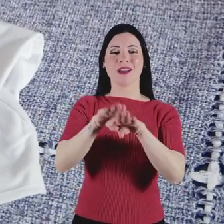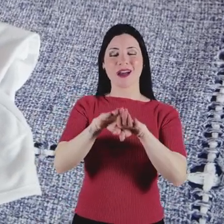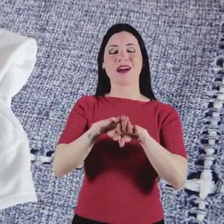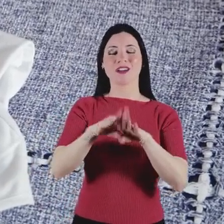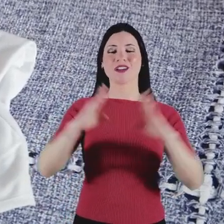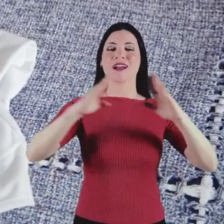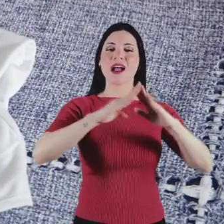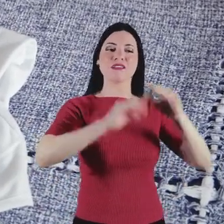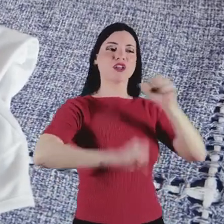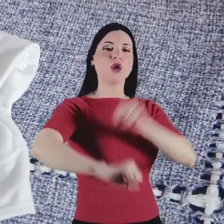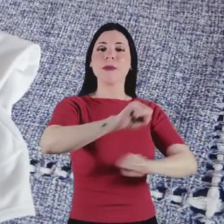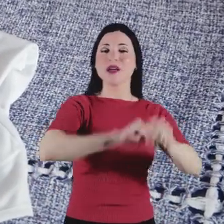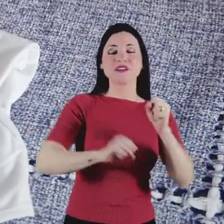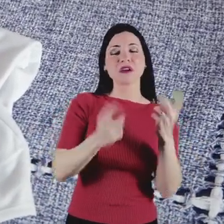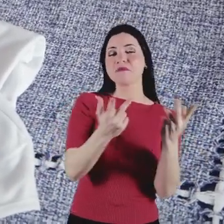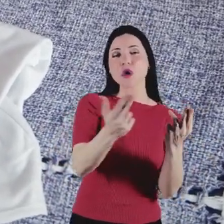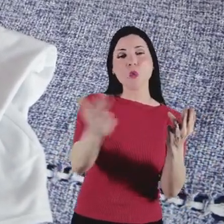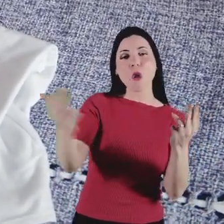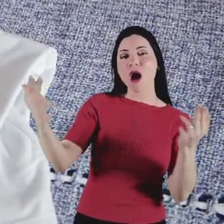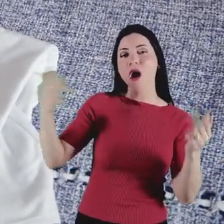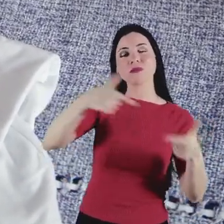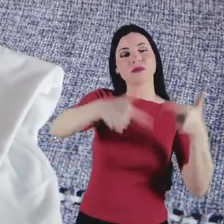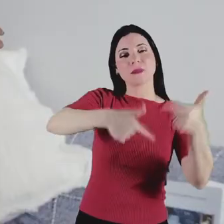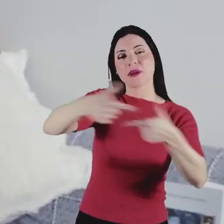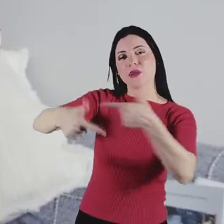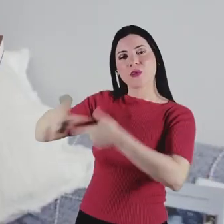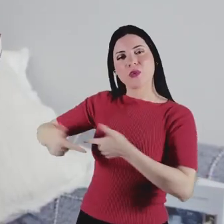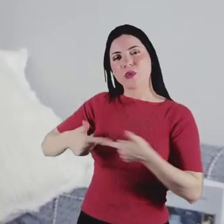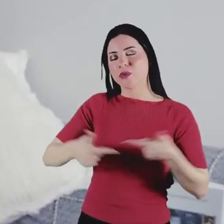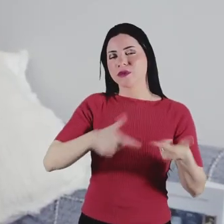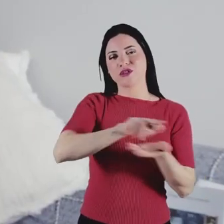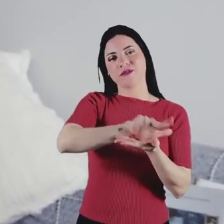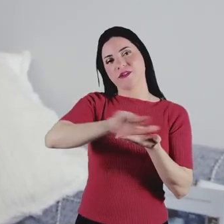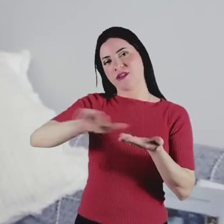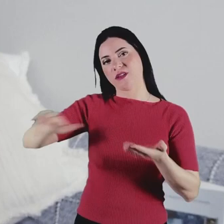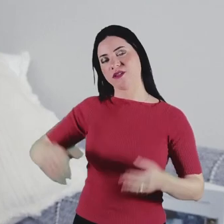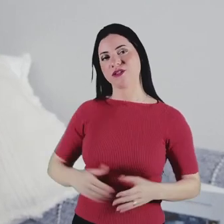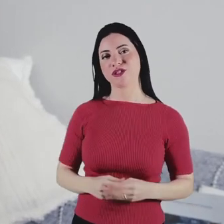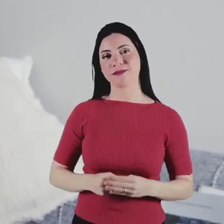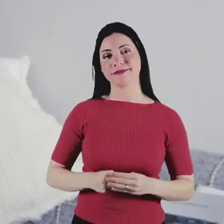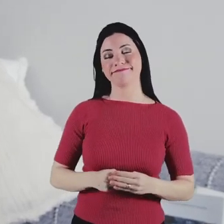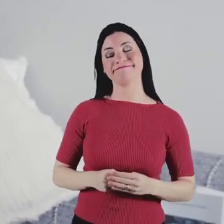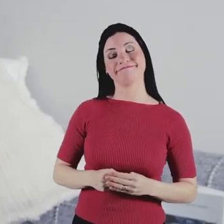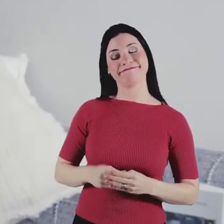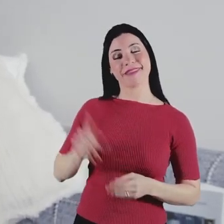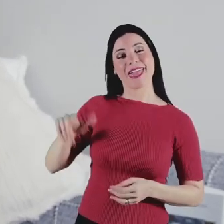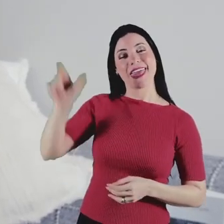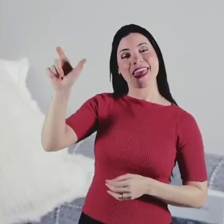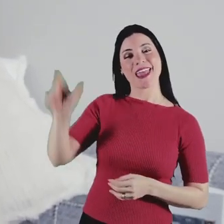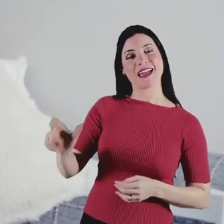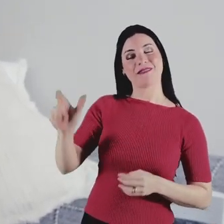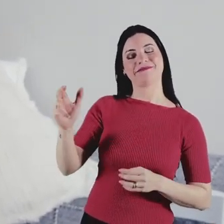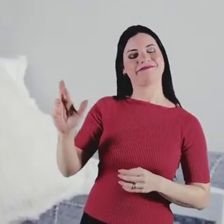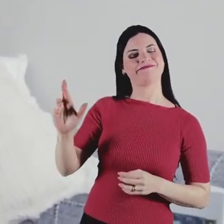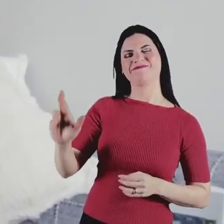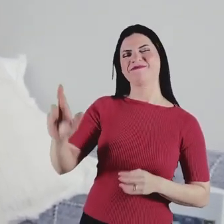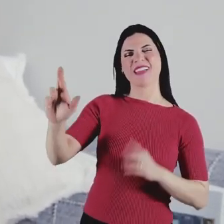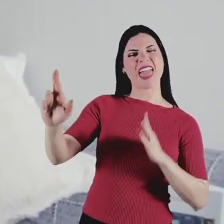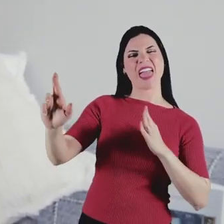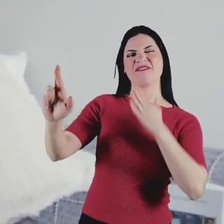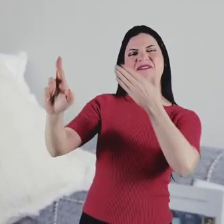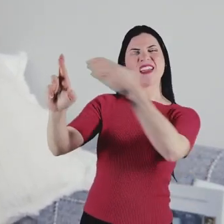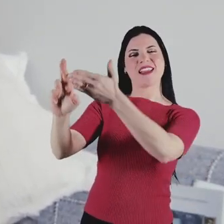para as trabalhadoras domésticas como as demais trabalhadoras. É a nossa referência, eu falo que ela